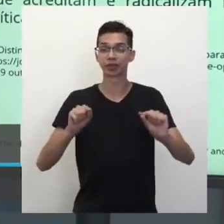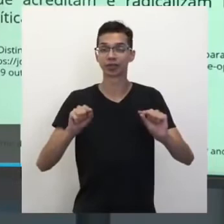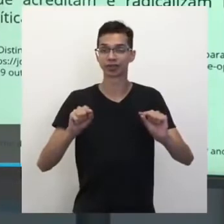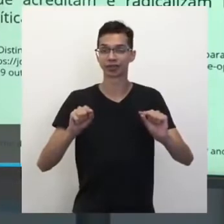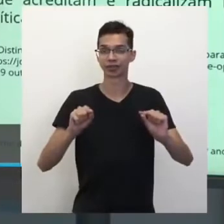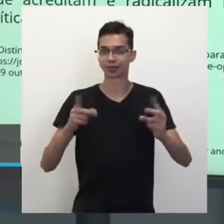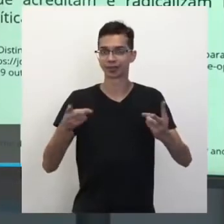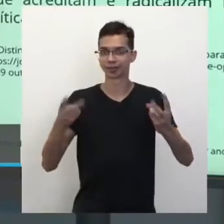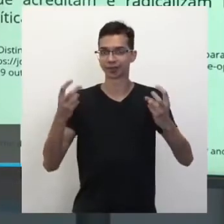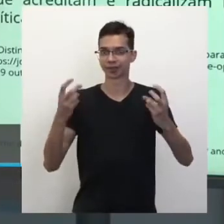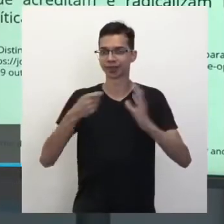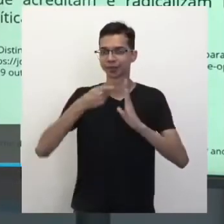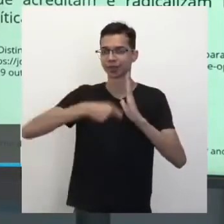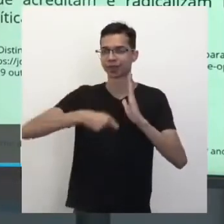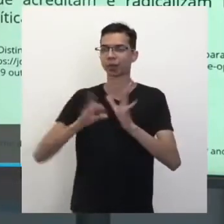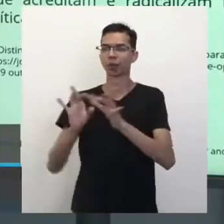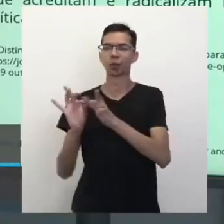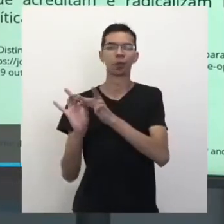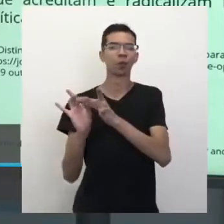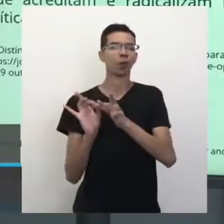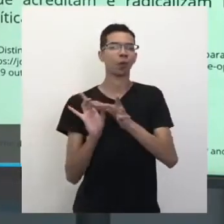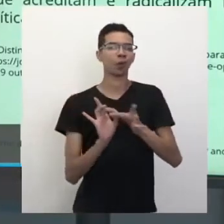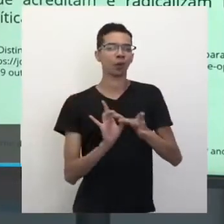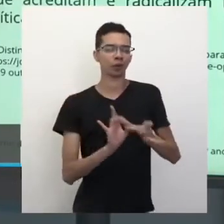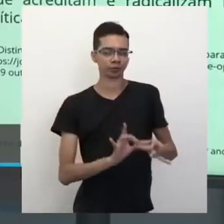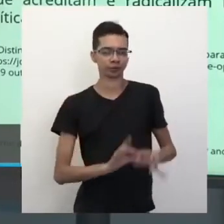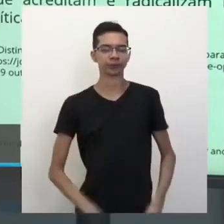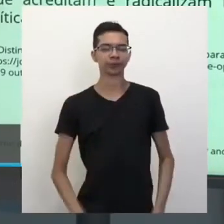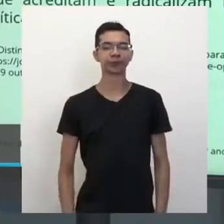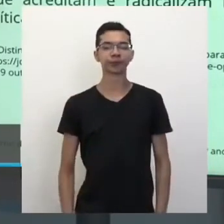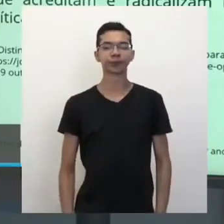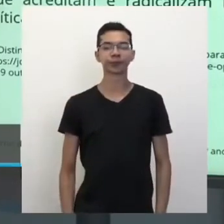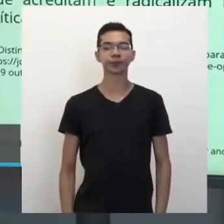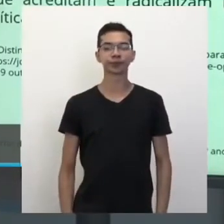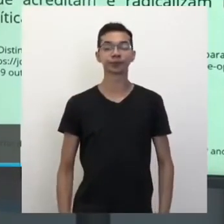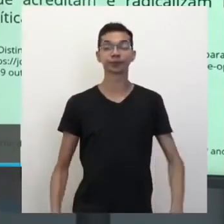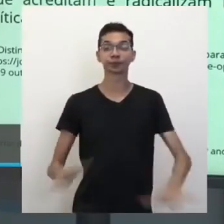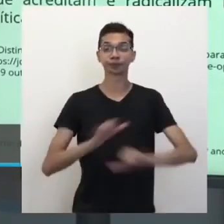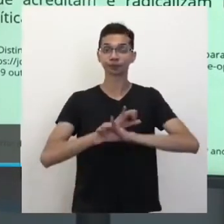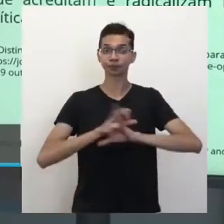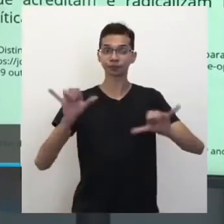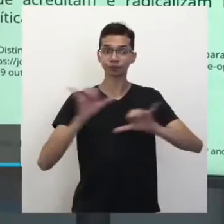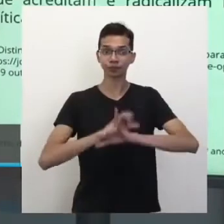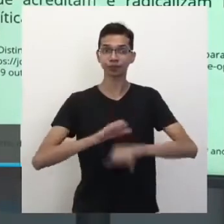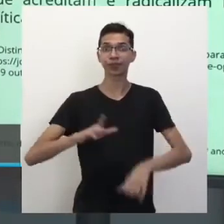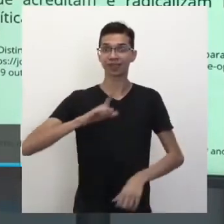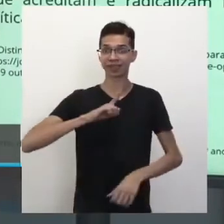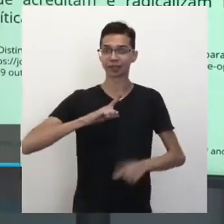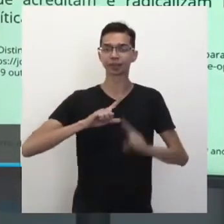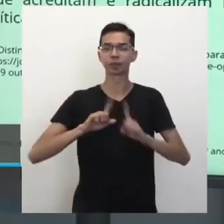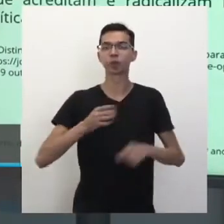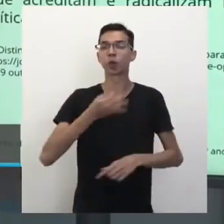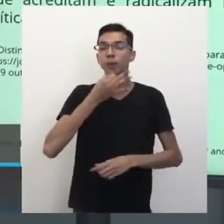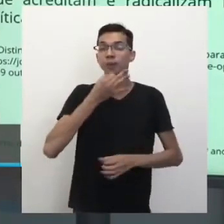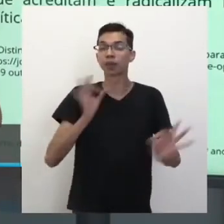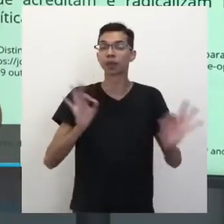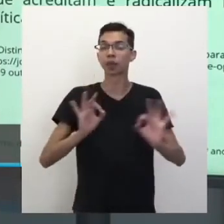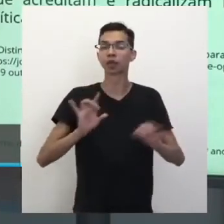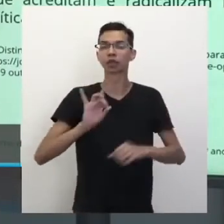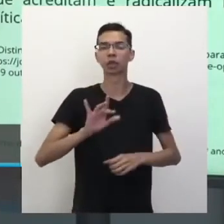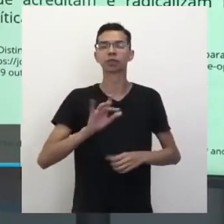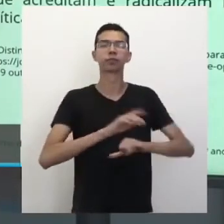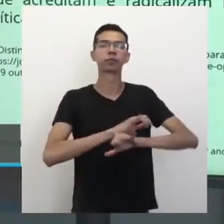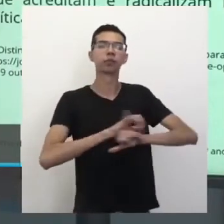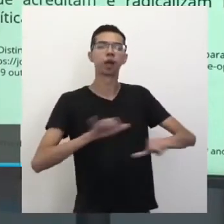podemos pegar aí o contexto. Será que existe notícia imparcial? Então, esse é o fato aí para analisarmos aí.